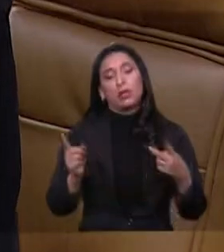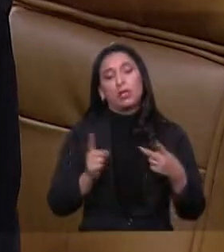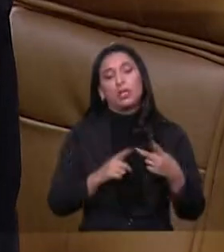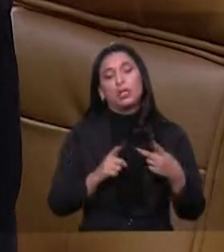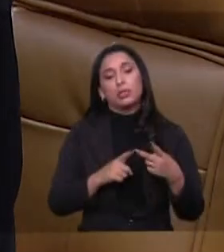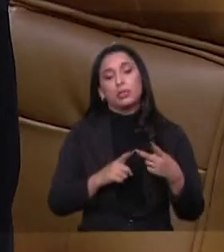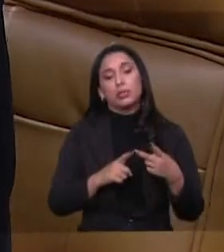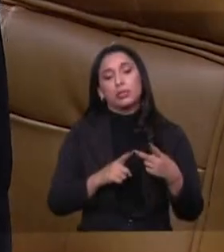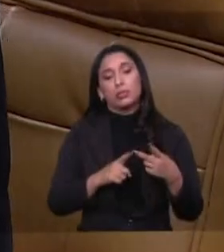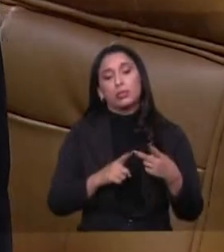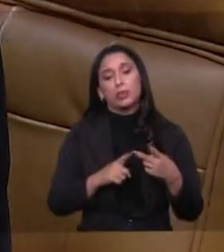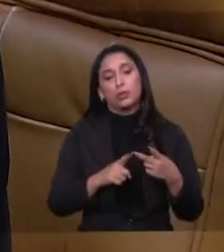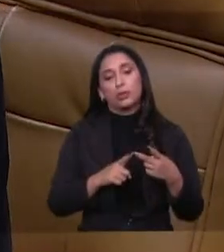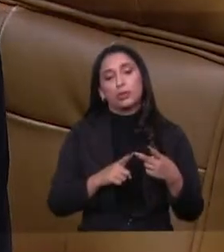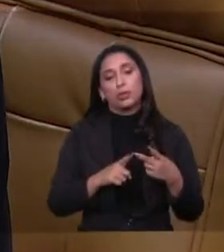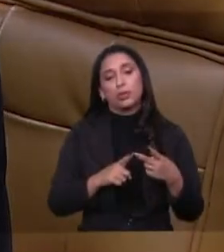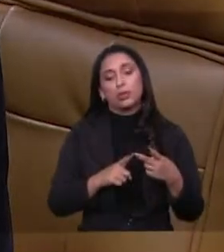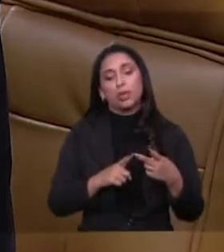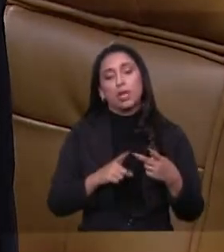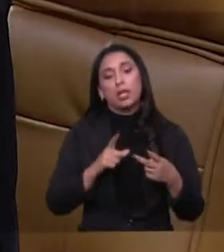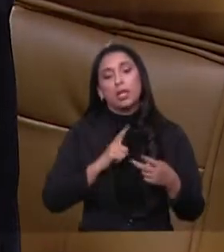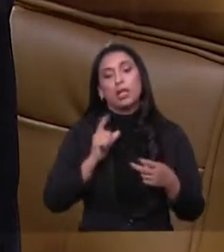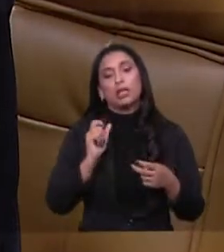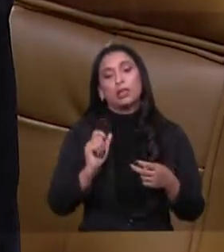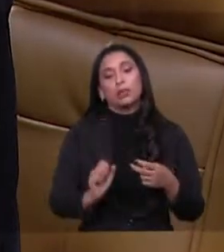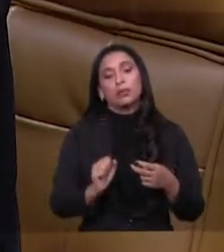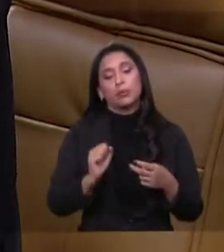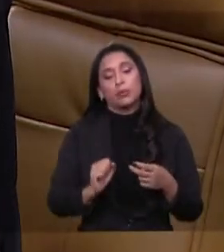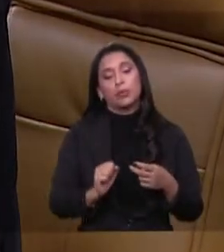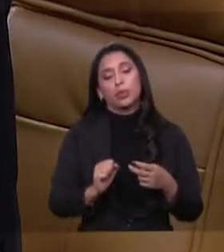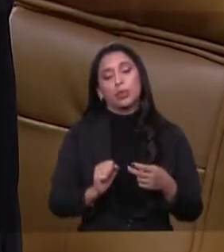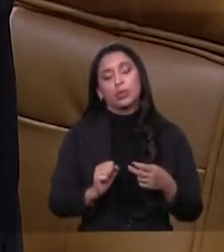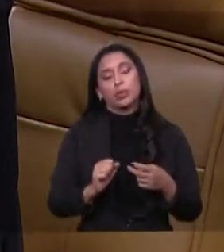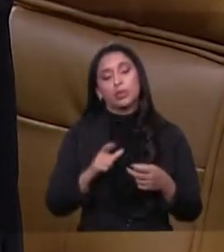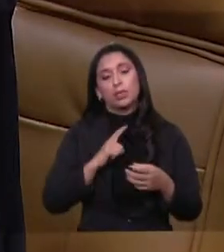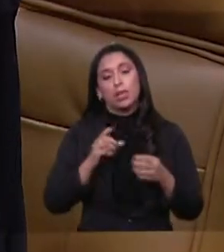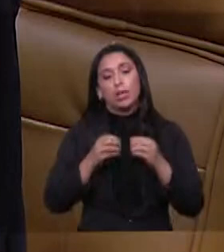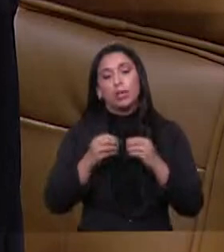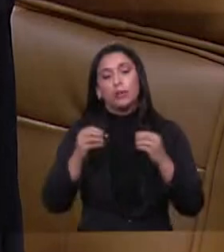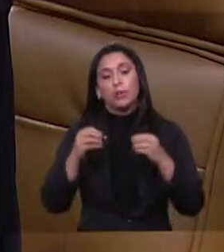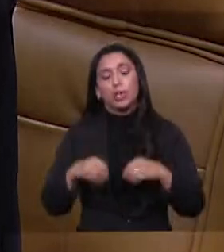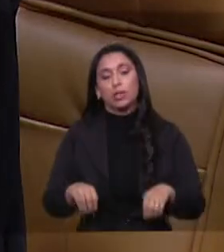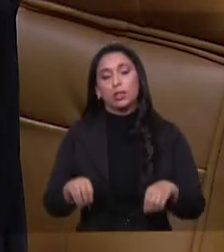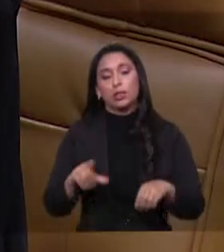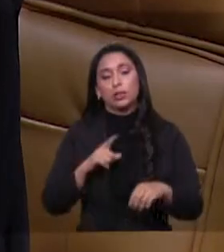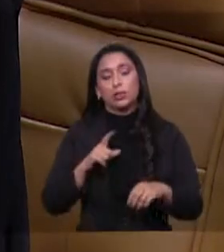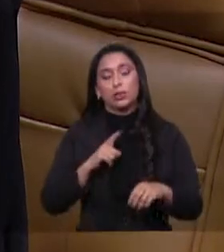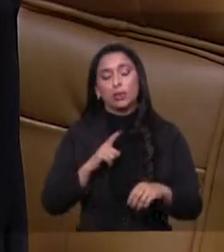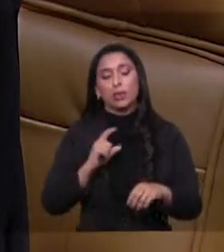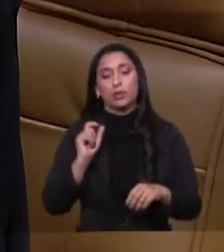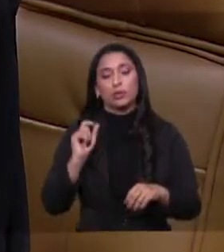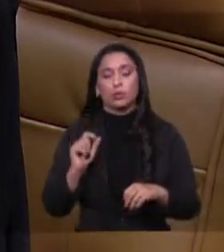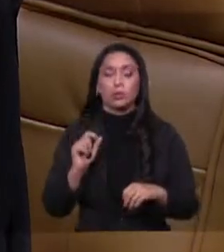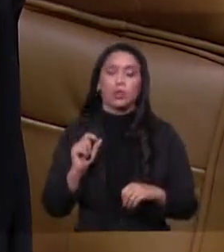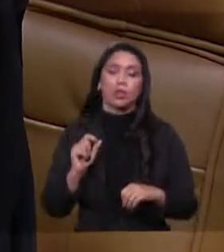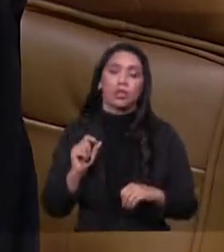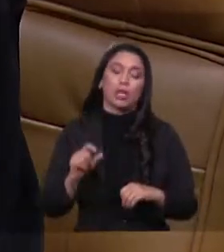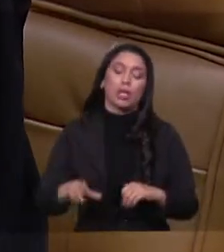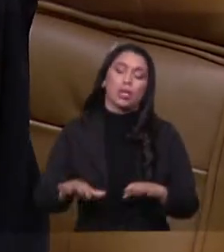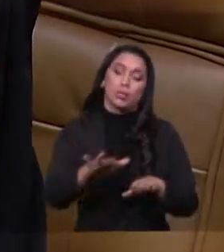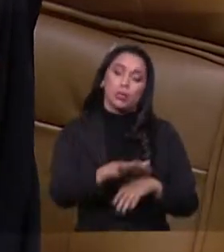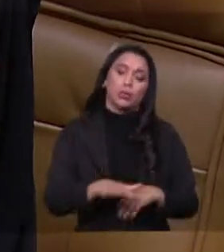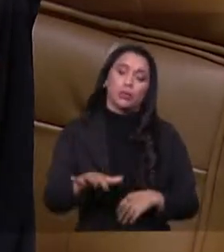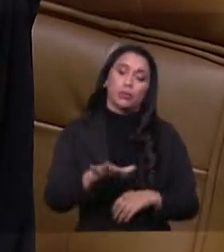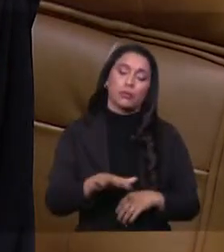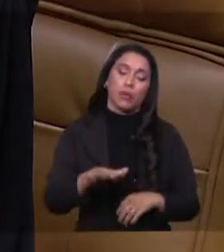segunda vertente, a que pode surgir na eventualidade de dano decorrente de titulação indevida sobre área em